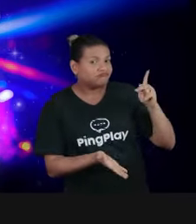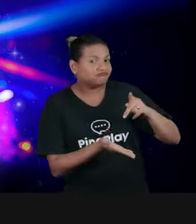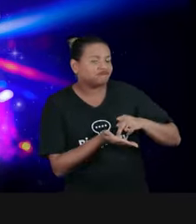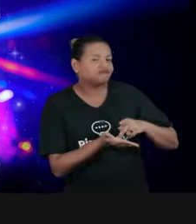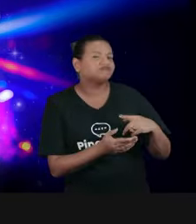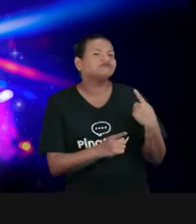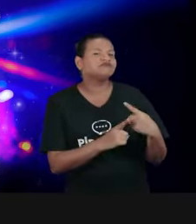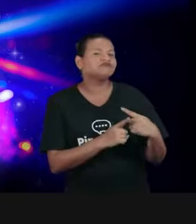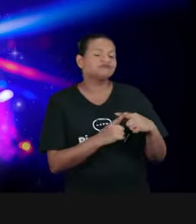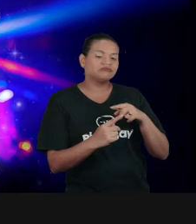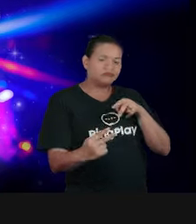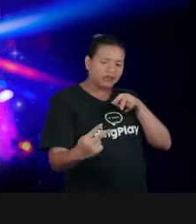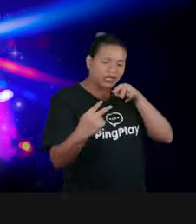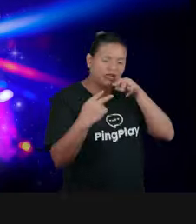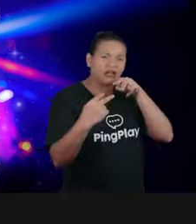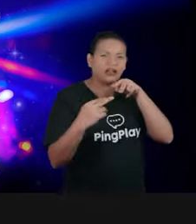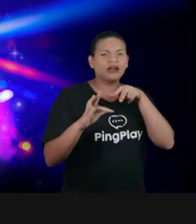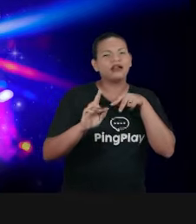rapaz